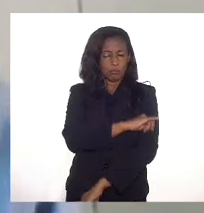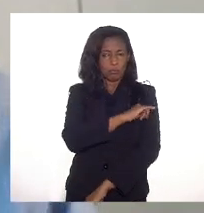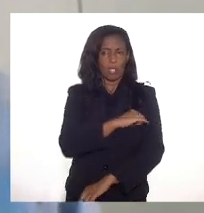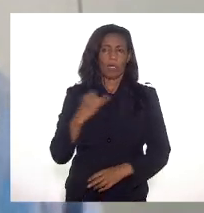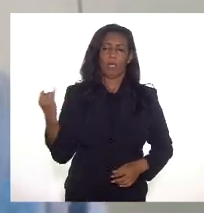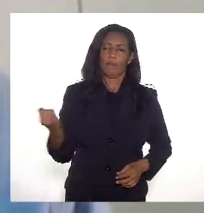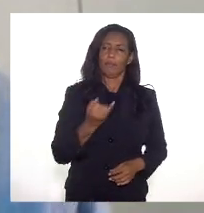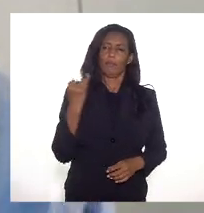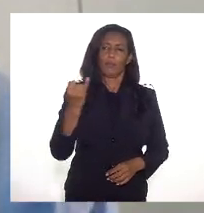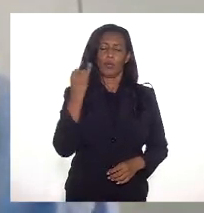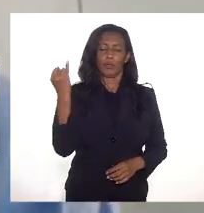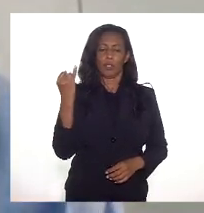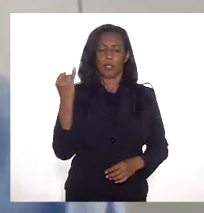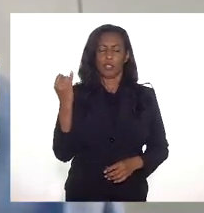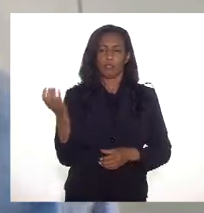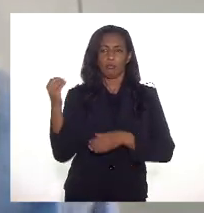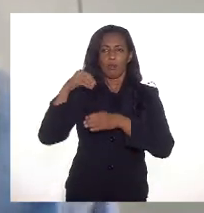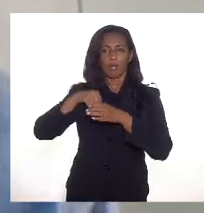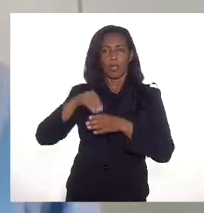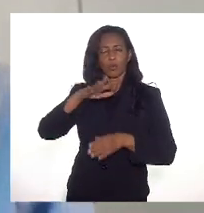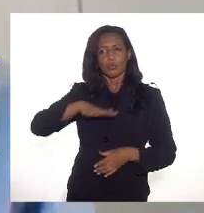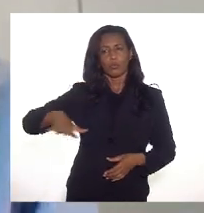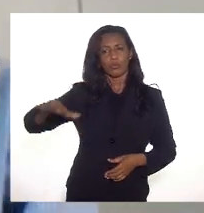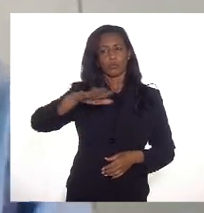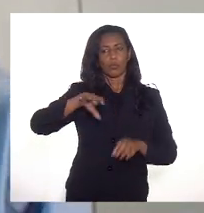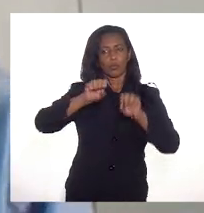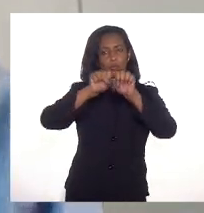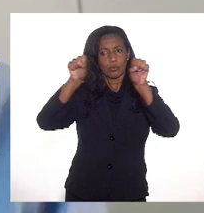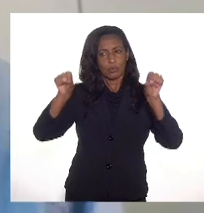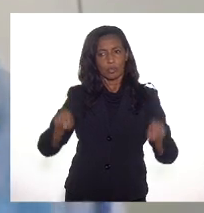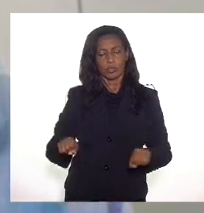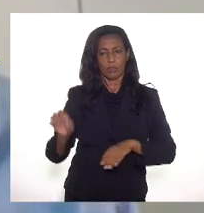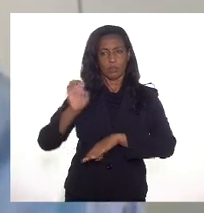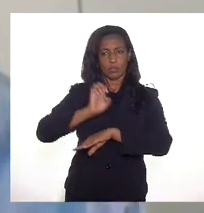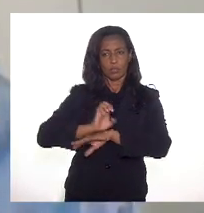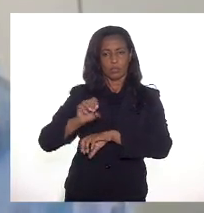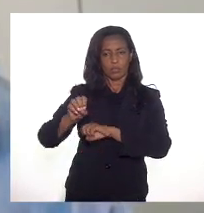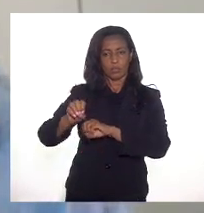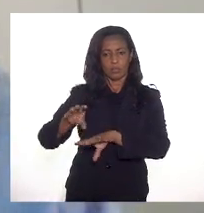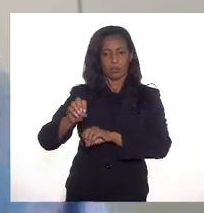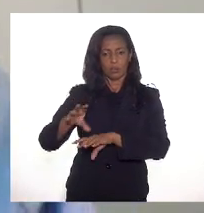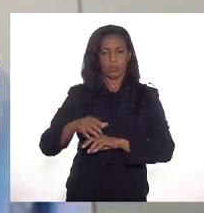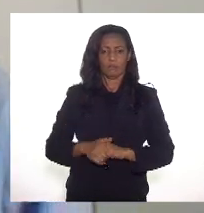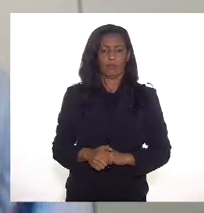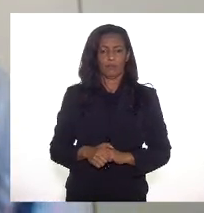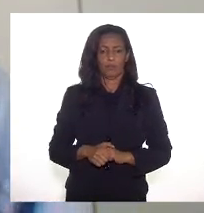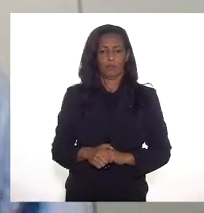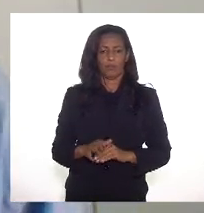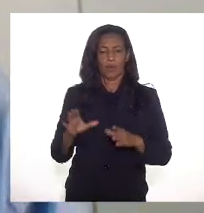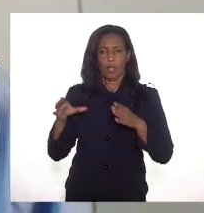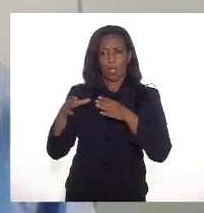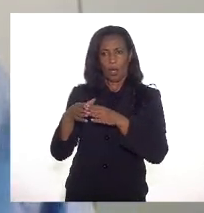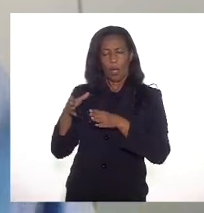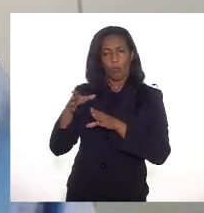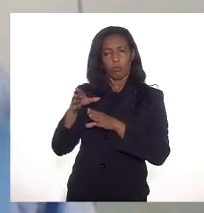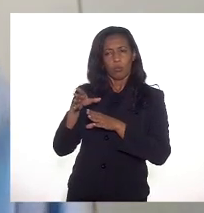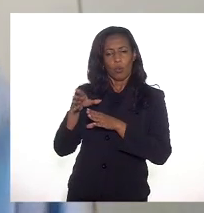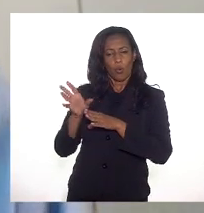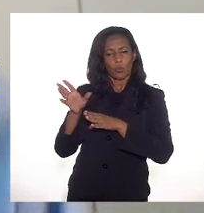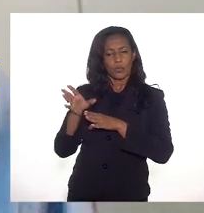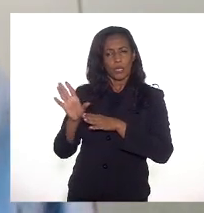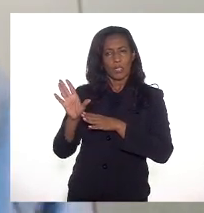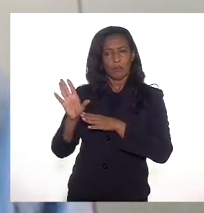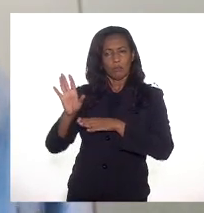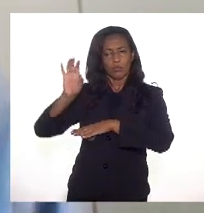elas se deem em todo o sistema estadual de ensino. Nós temos deliberações do Conselho Nacional de Educação, do Conselho Estadual de Educação, que